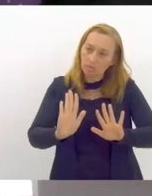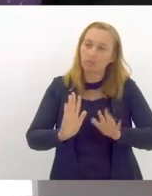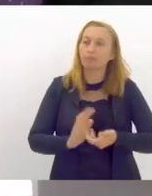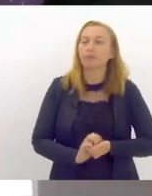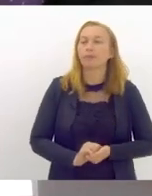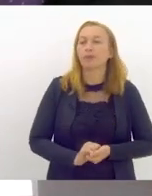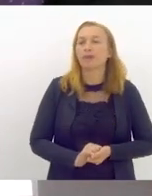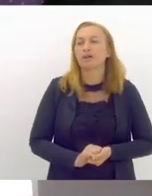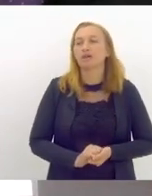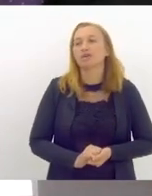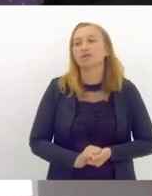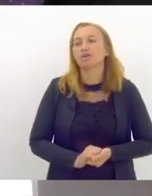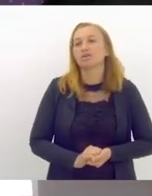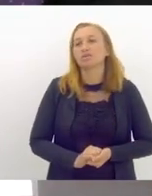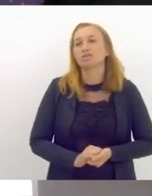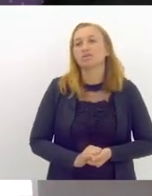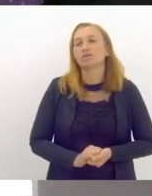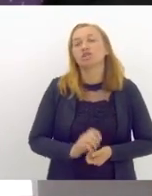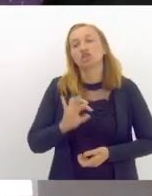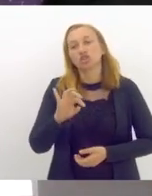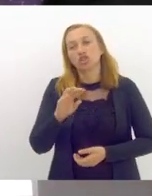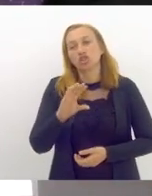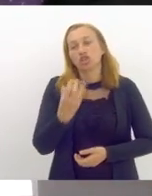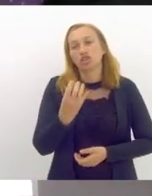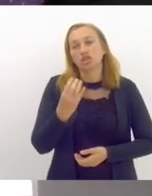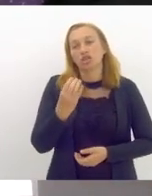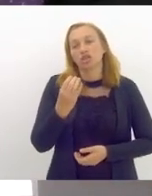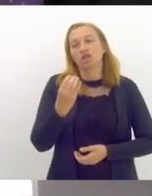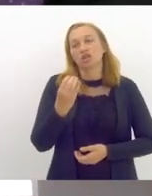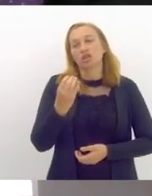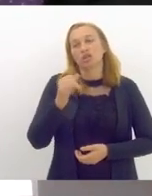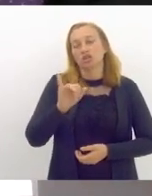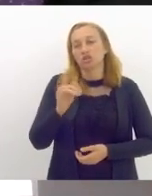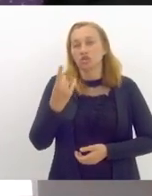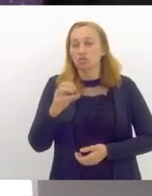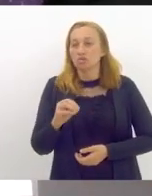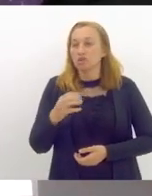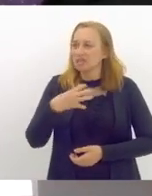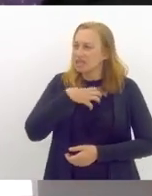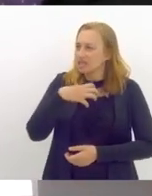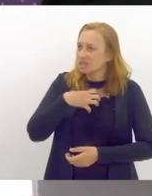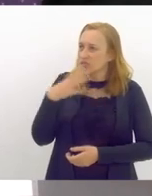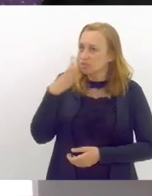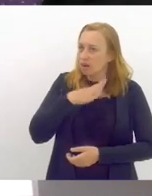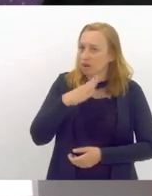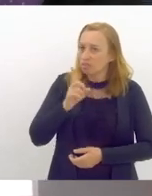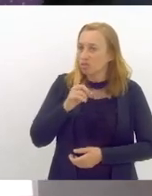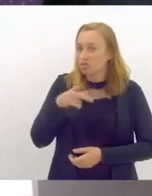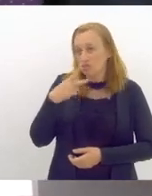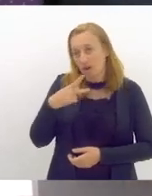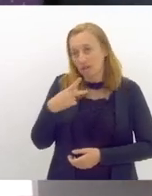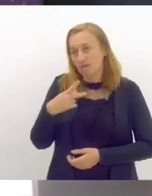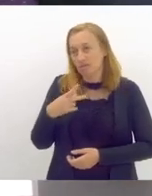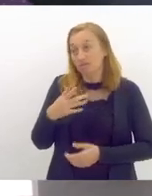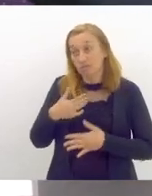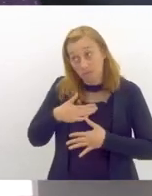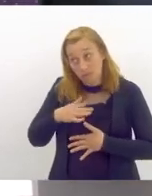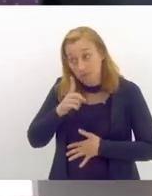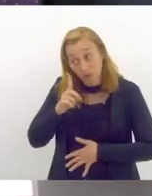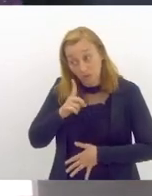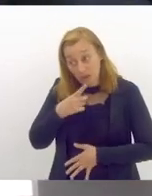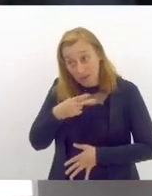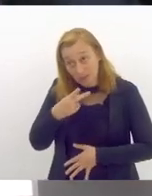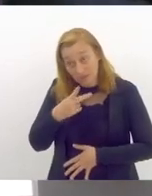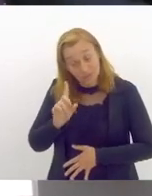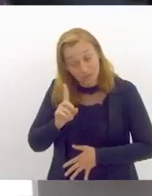aqui eu vou meu Chico se vossa excelência sentiu agredido não não fala por favor não não